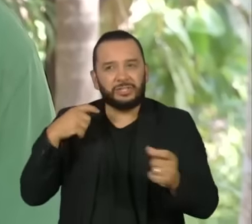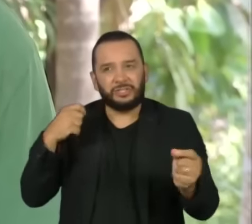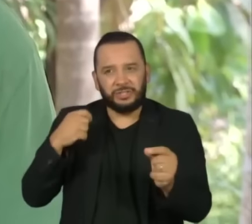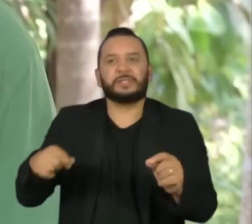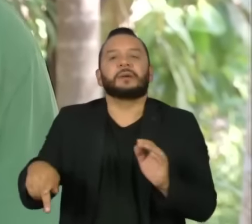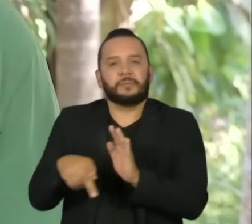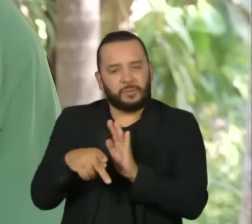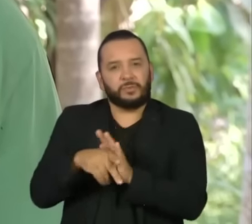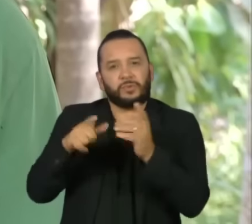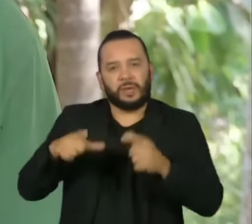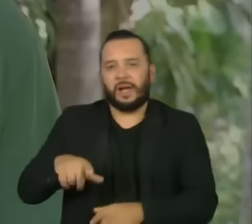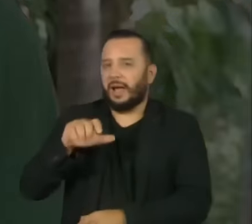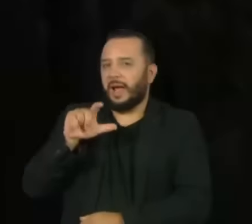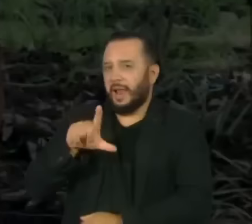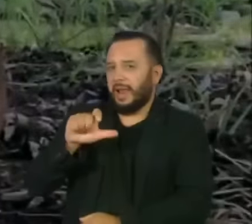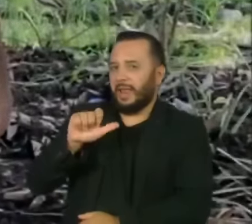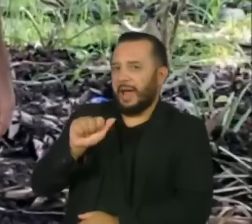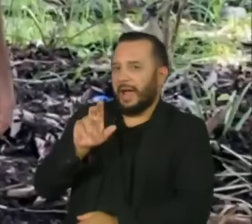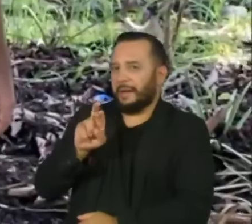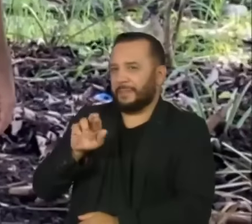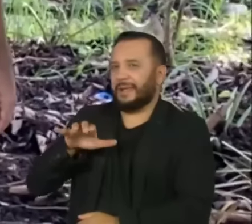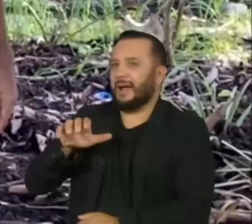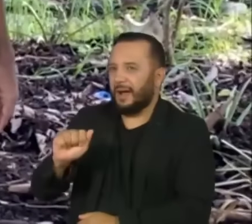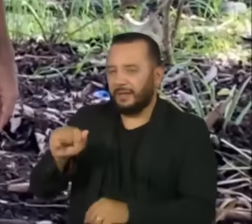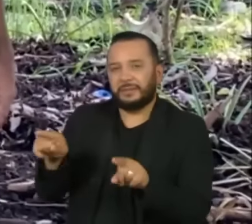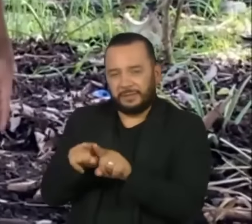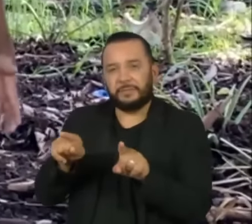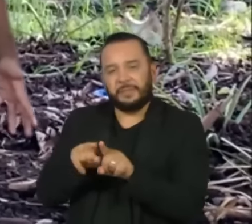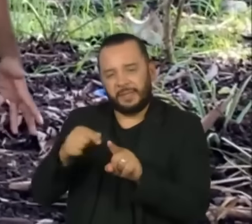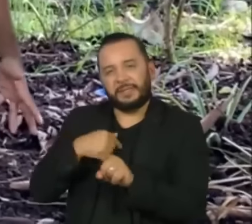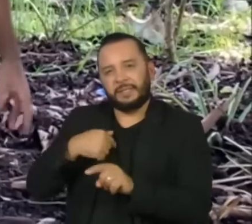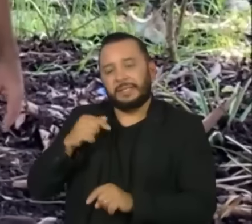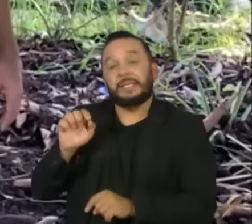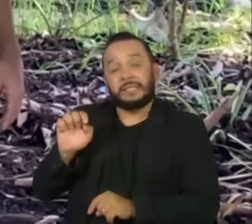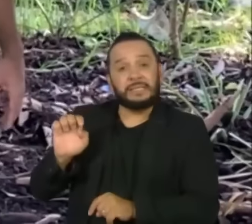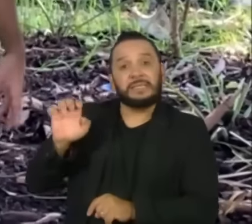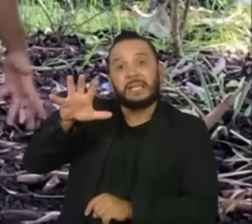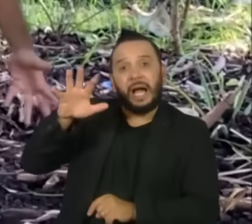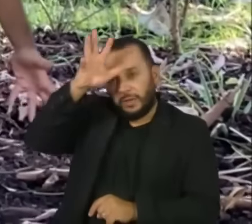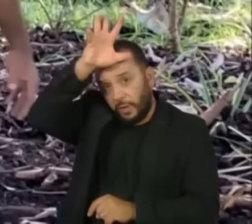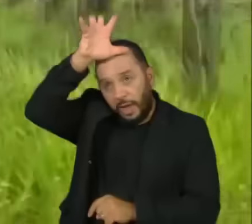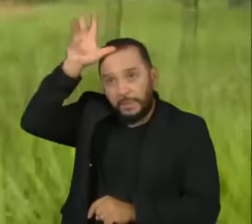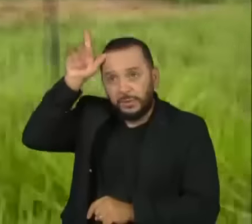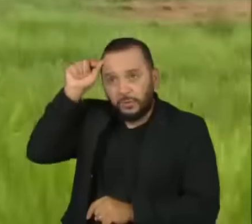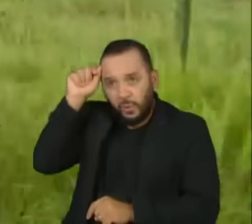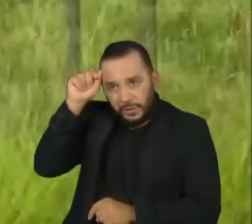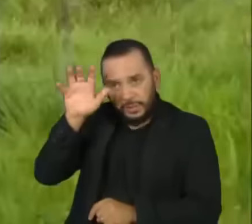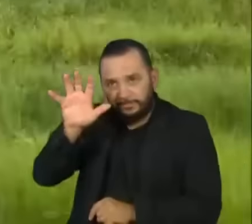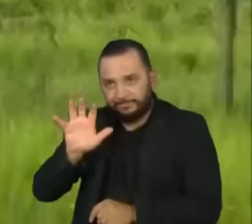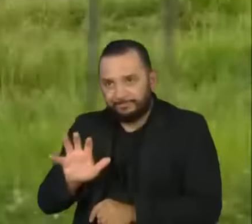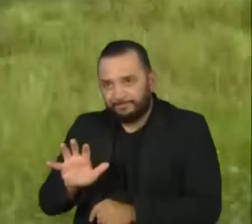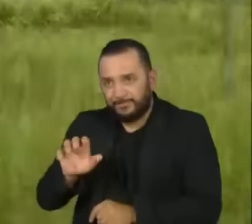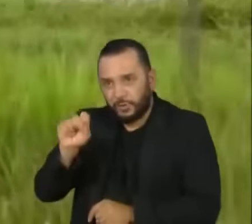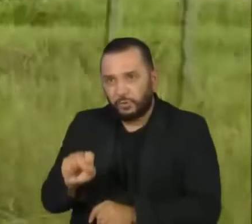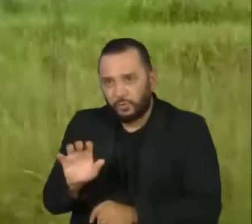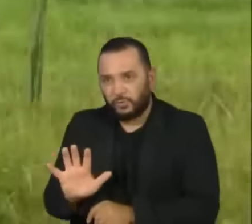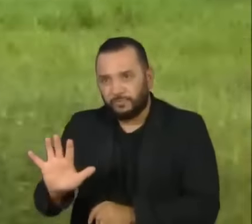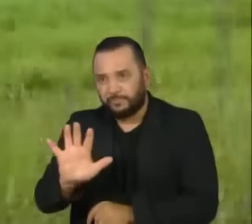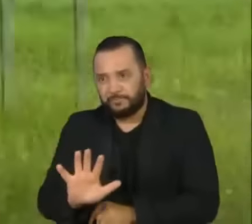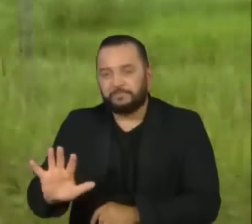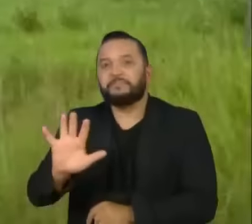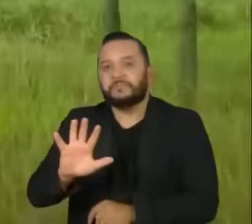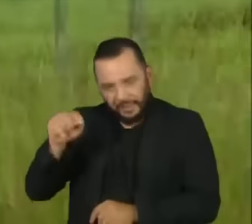município de Lábrea. E no sul do estado do Amazonas, né? Então a gente está sob influência do arco do desmatamento. E aqui dentro da terra indígena a gente